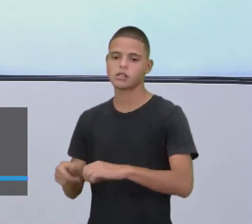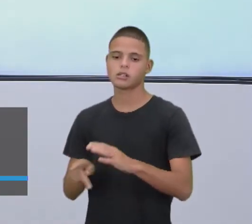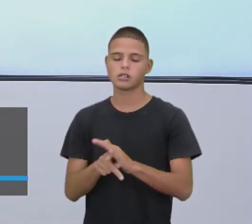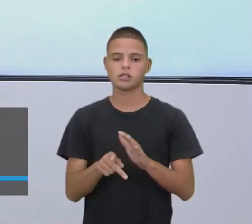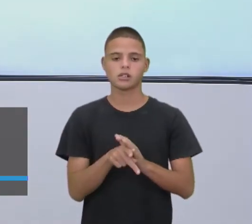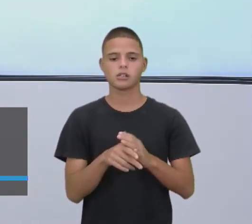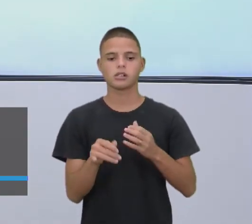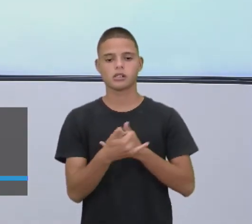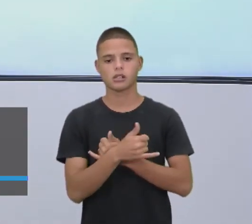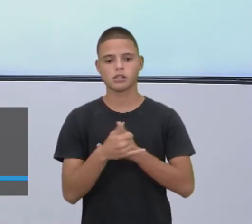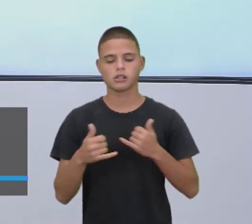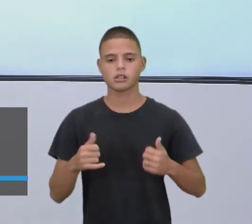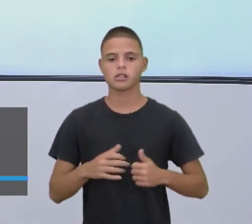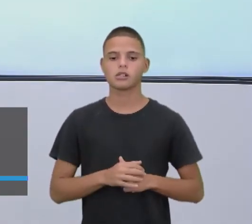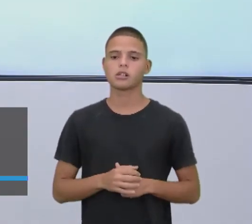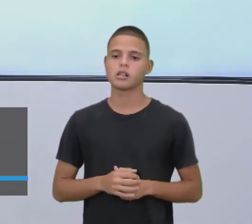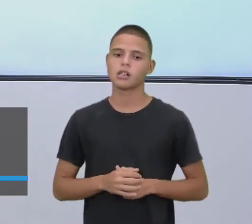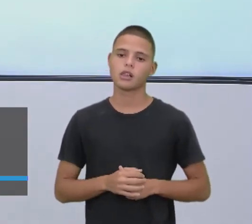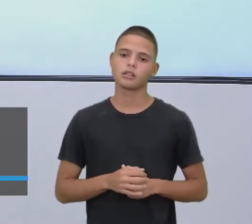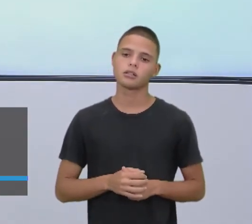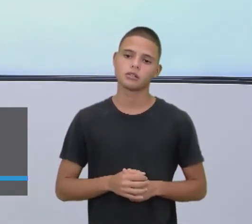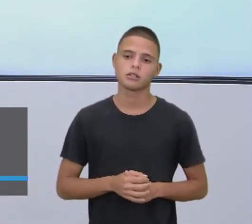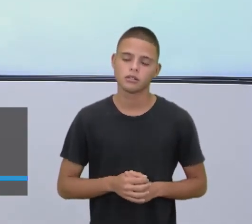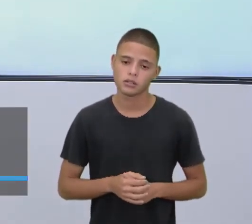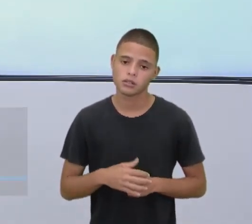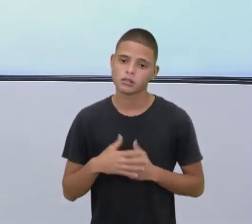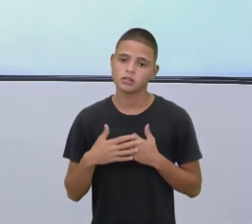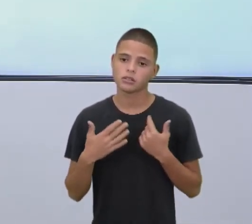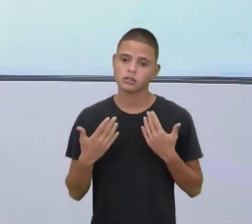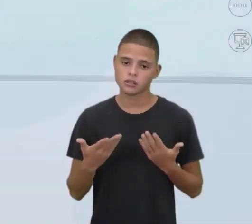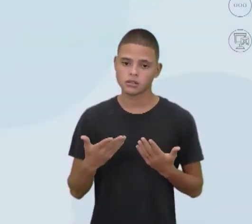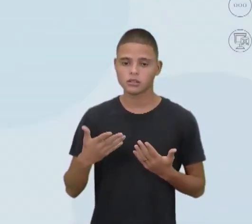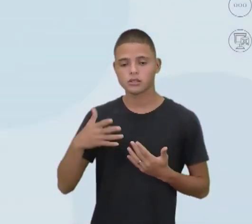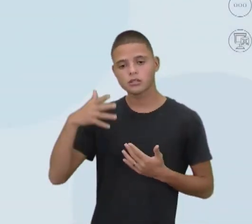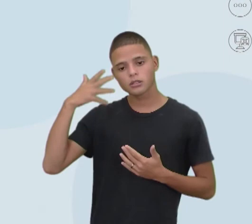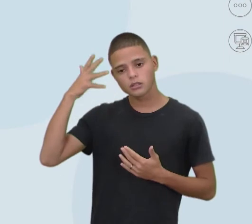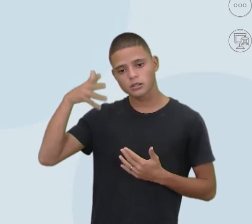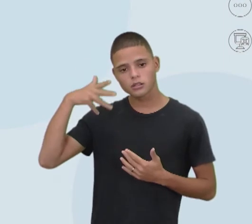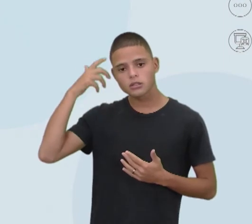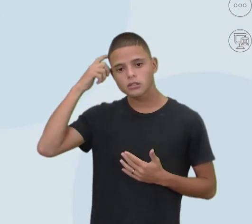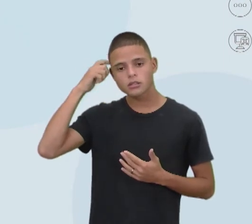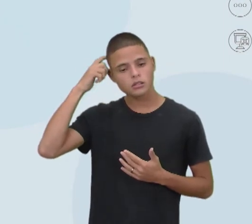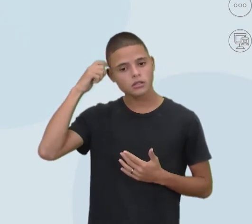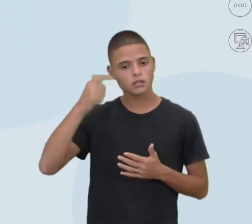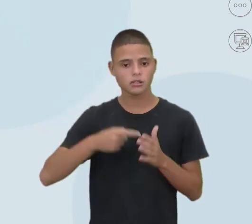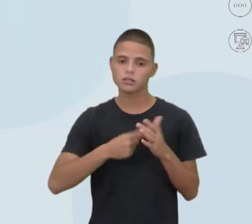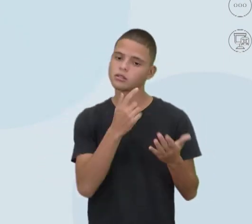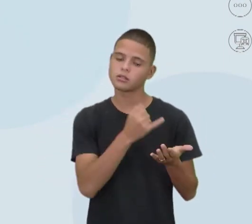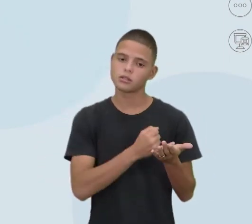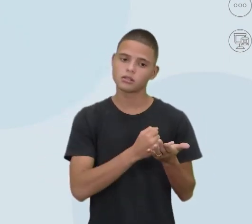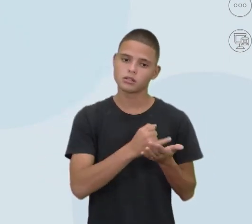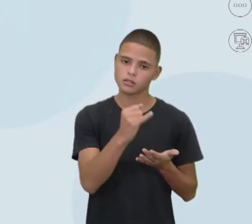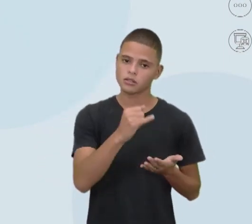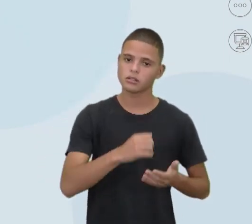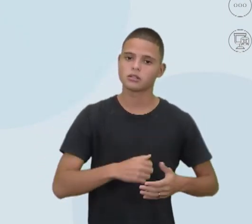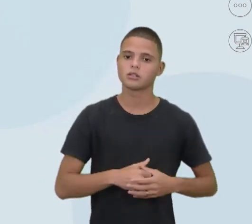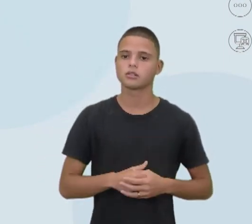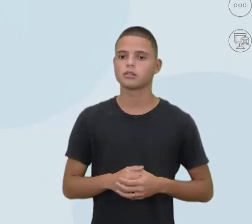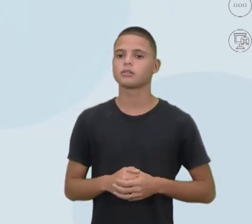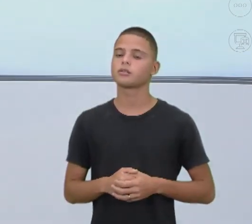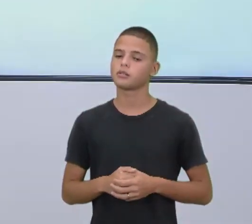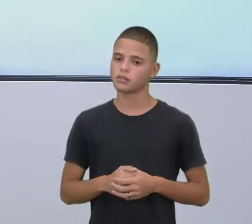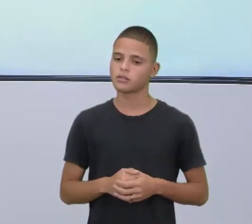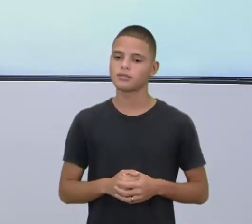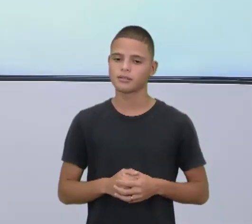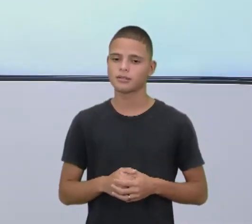energia. Bom, essa palestra assim era uma palestra, né, essa primeira aula era uma aula introdutória, viu, professora?